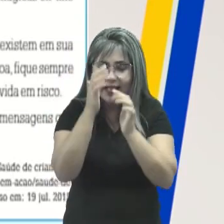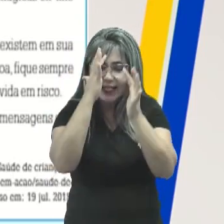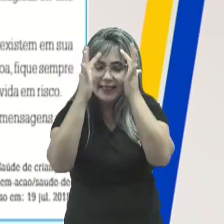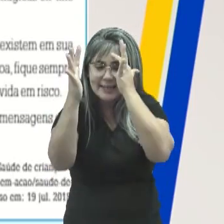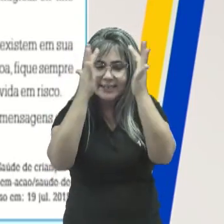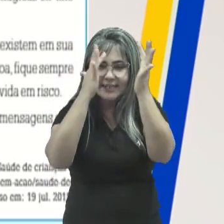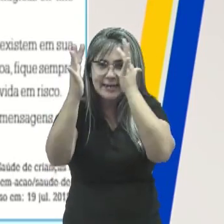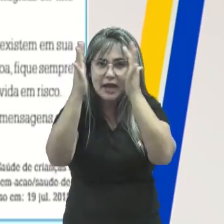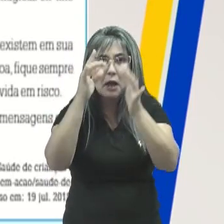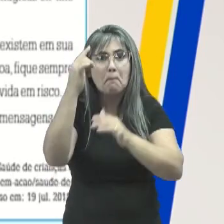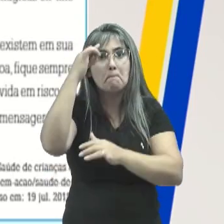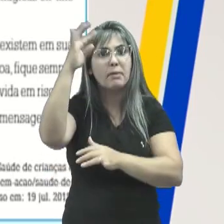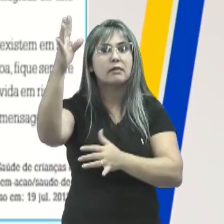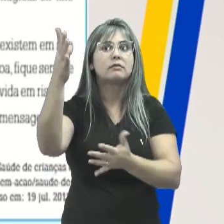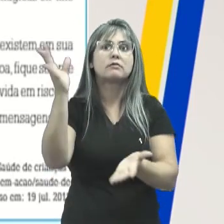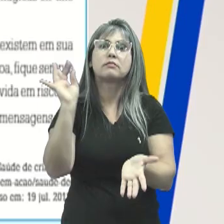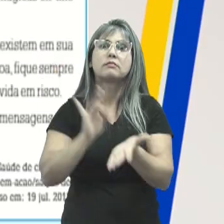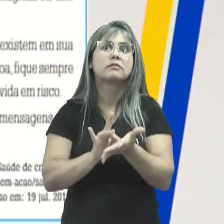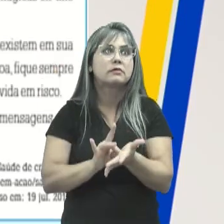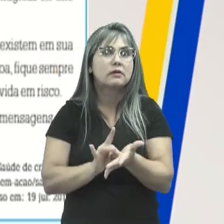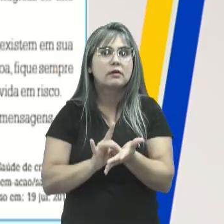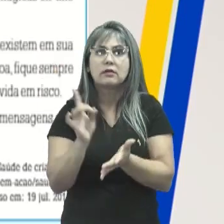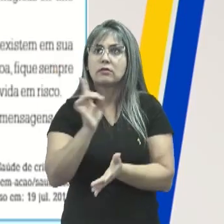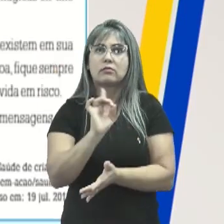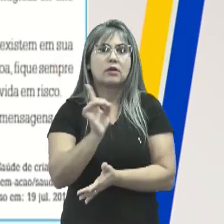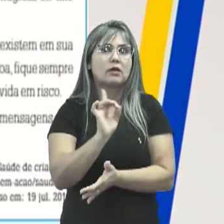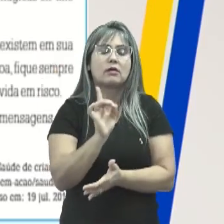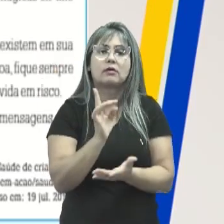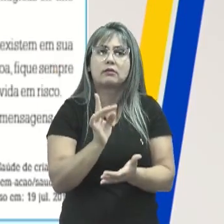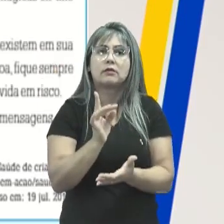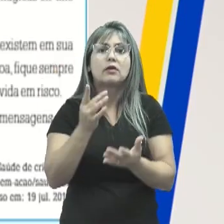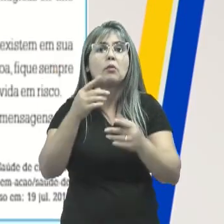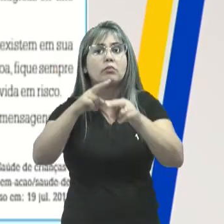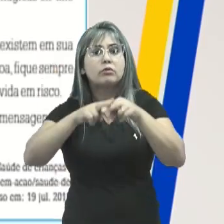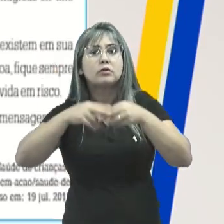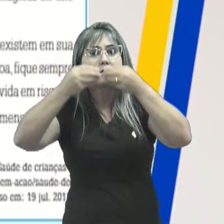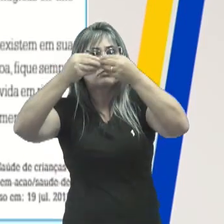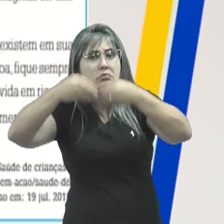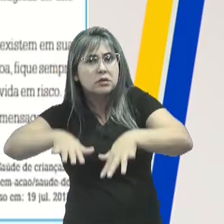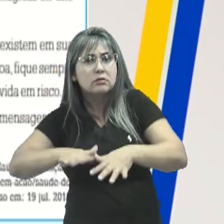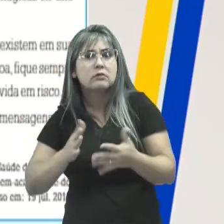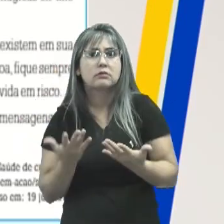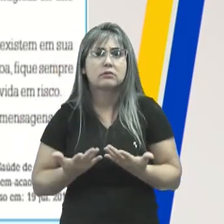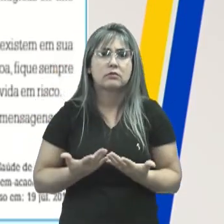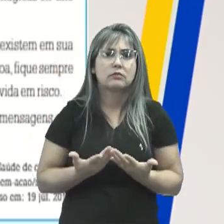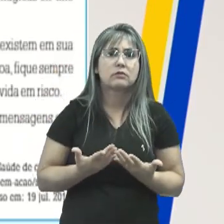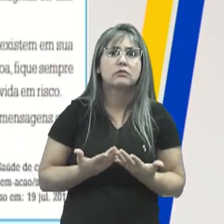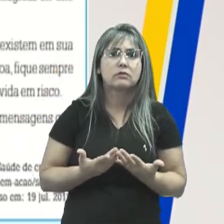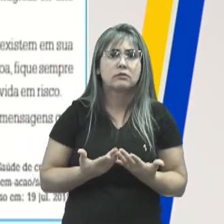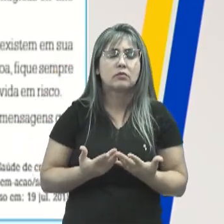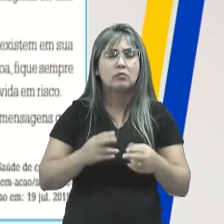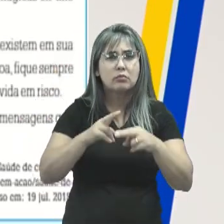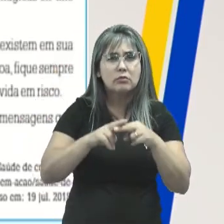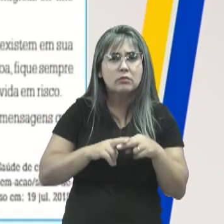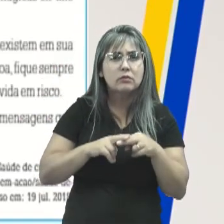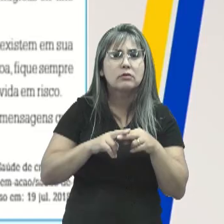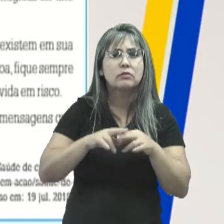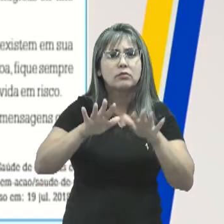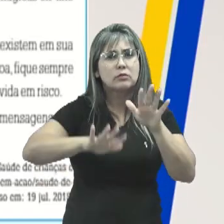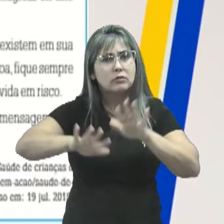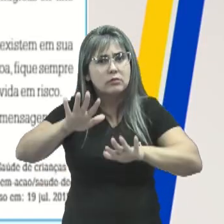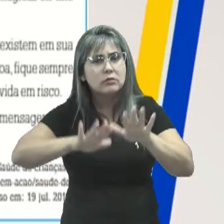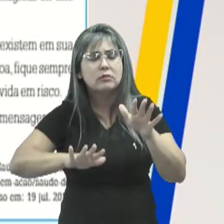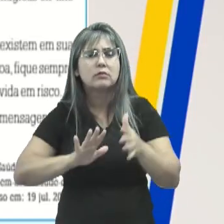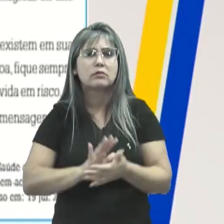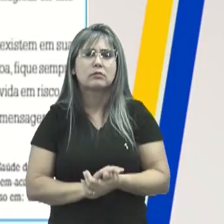Desconfie de mensagens esquisitas ou confusas, né? Aprenda a bloquear a mensagem que zomba de você. Tá bom? Outra coisa,